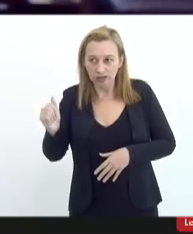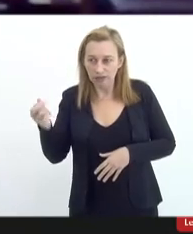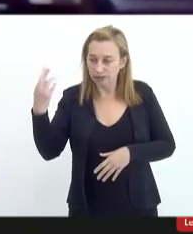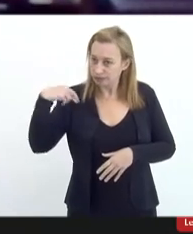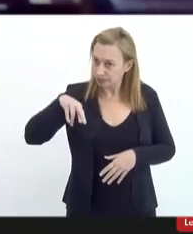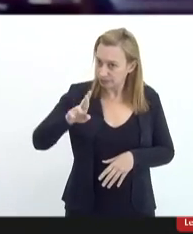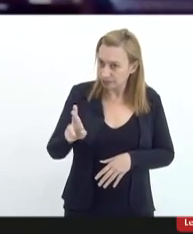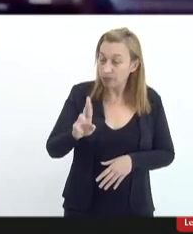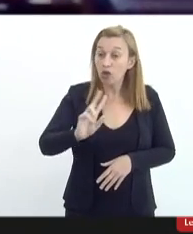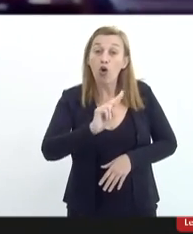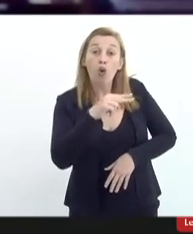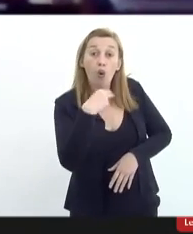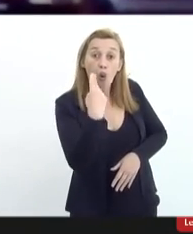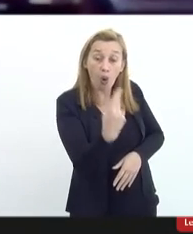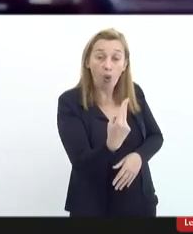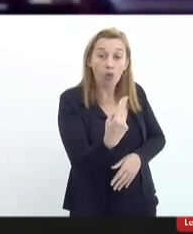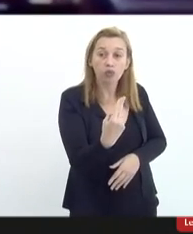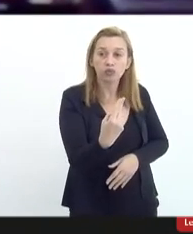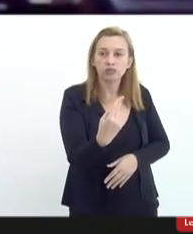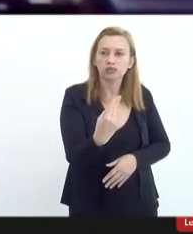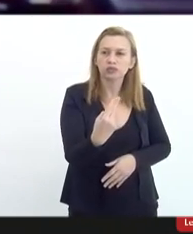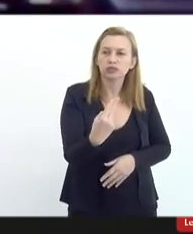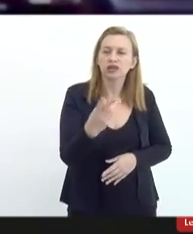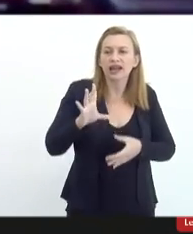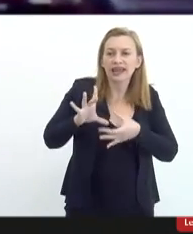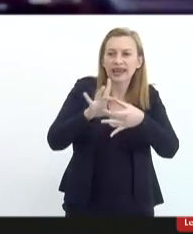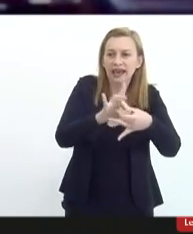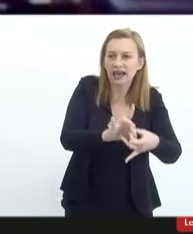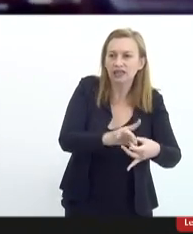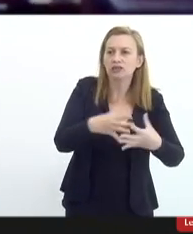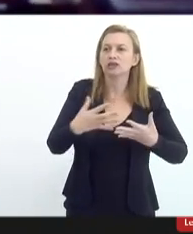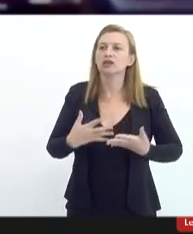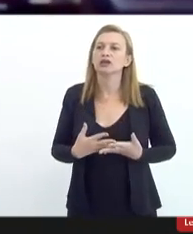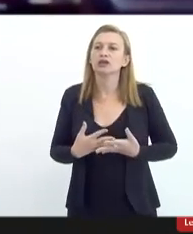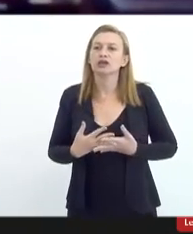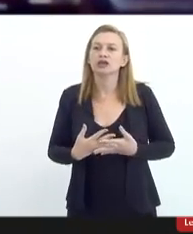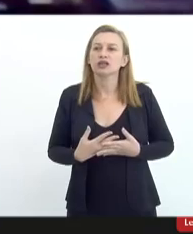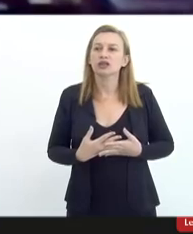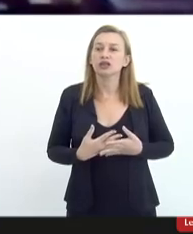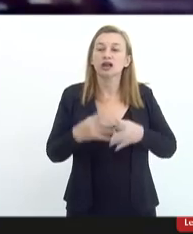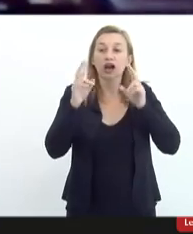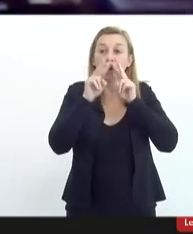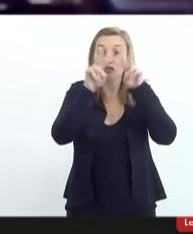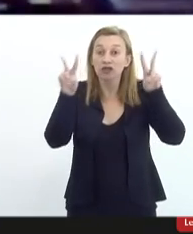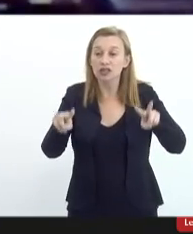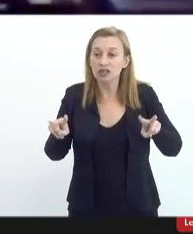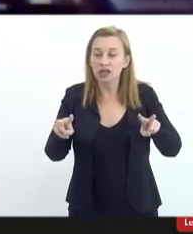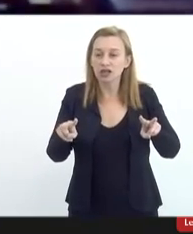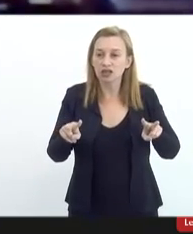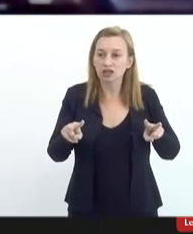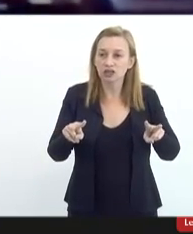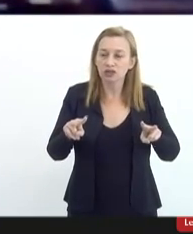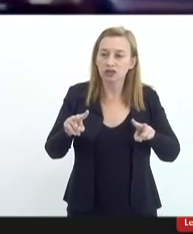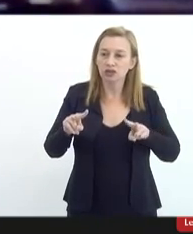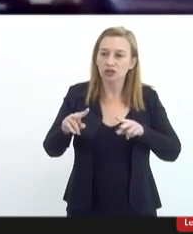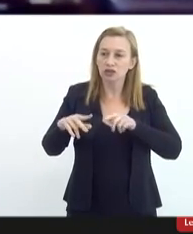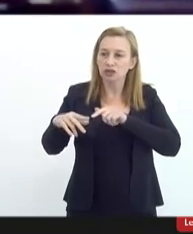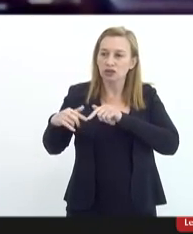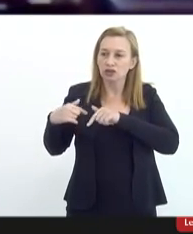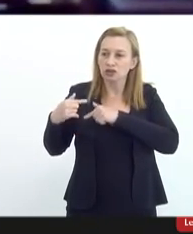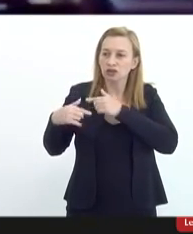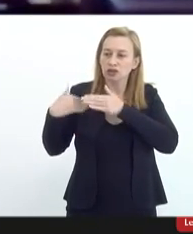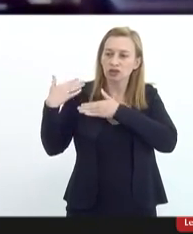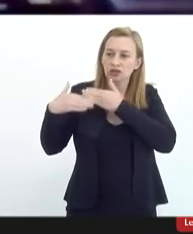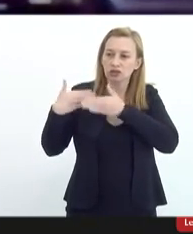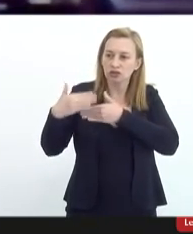africana ou para quem está ligado à visão dos povos originários, de